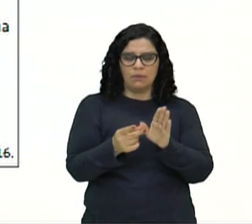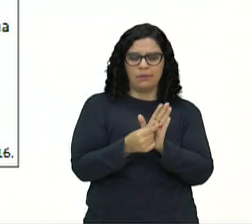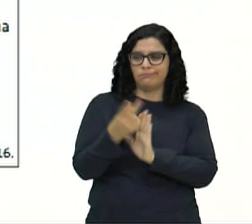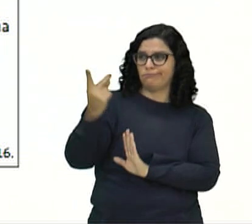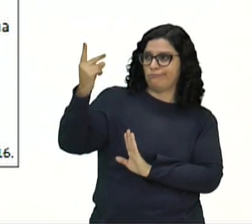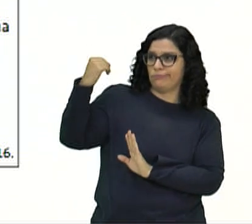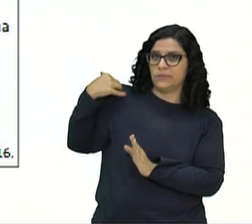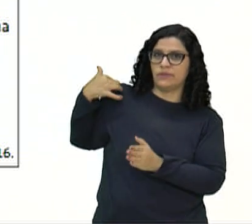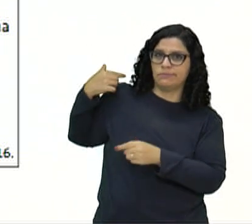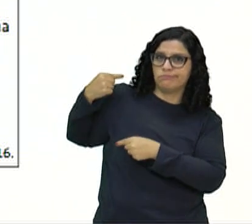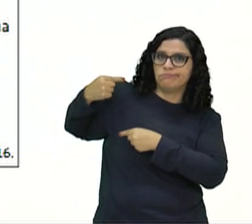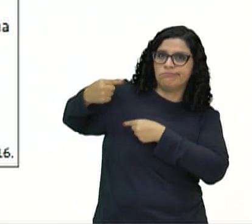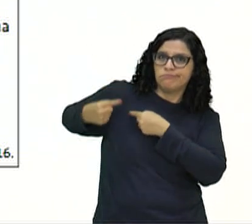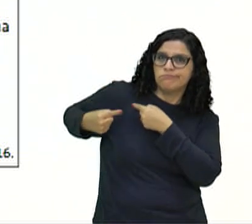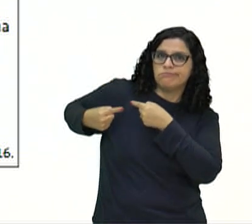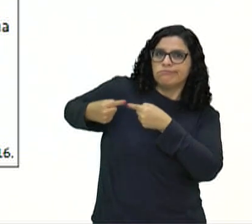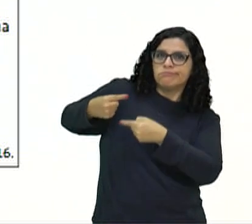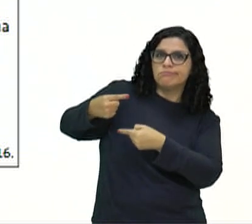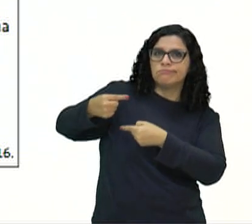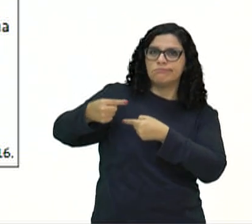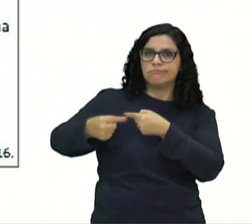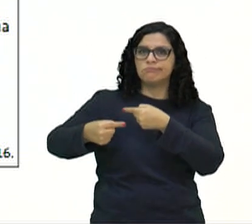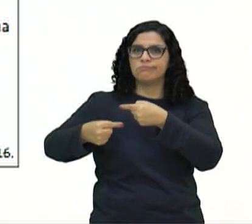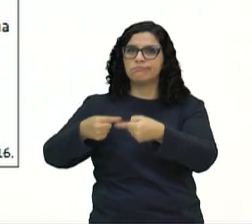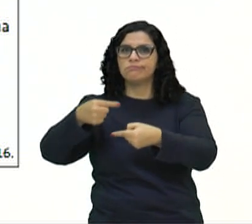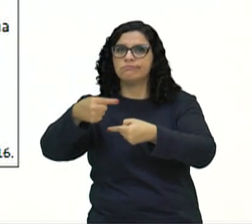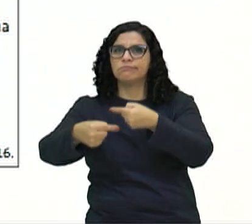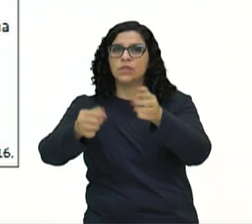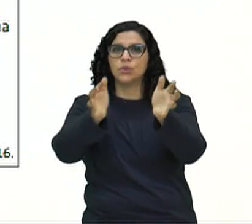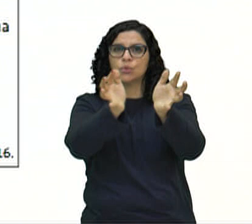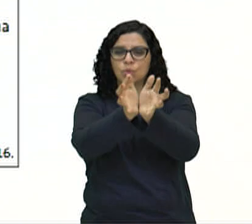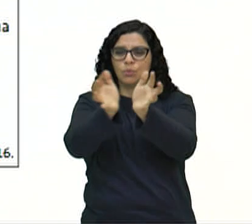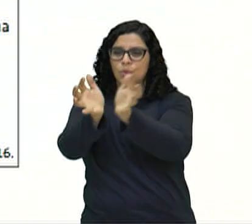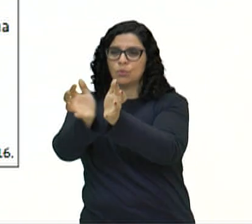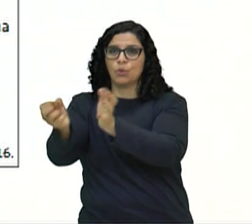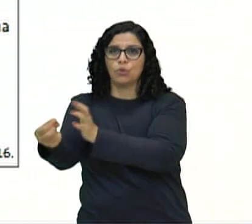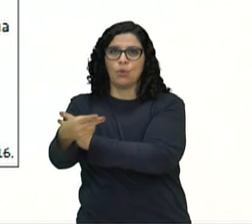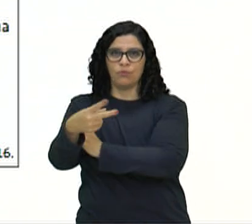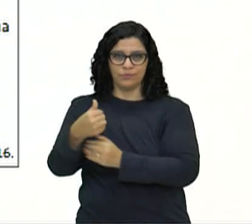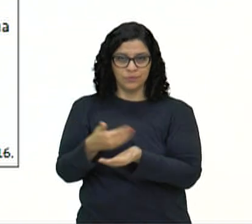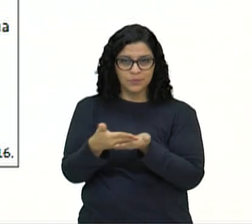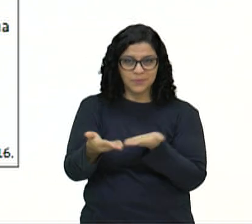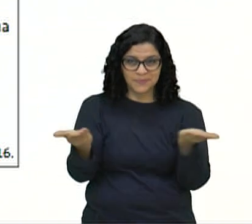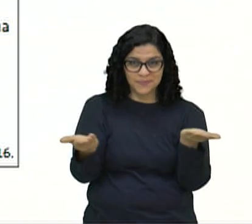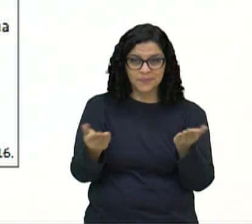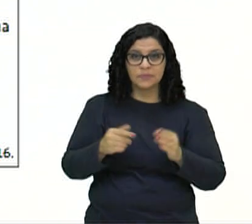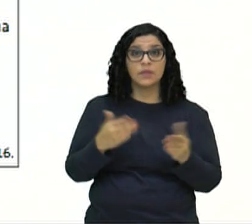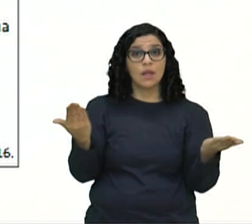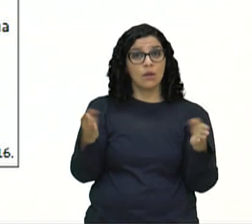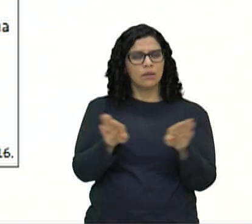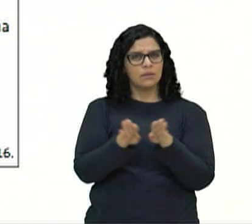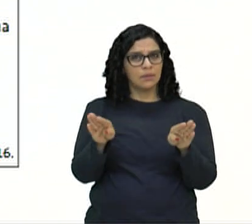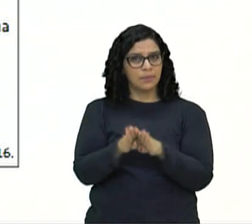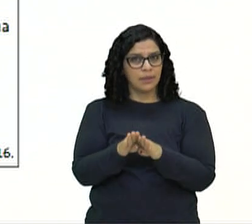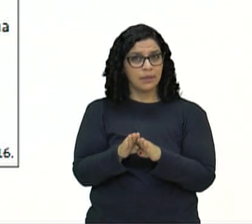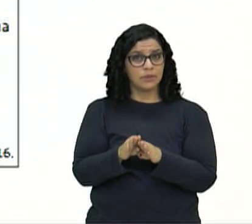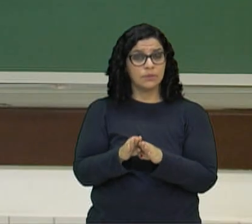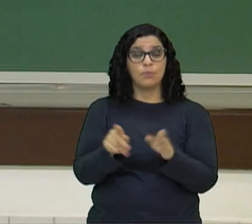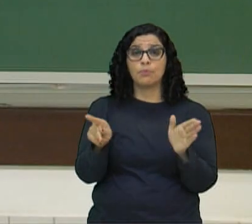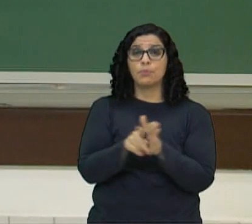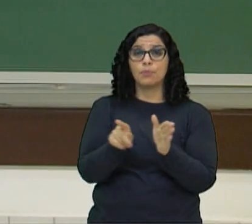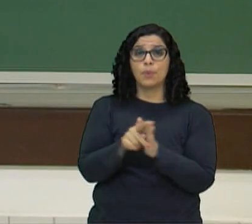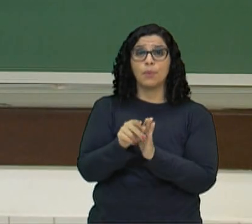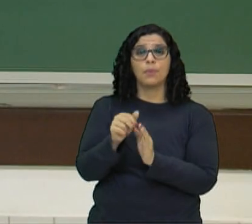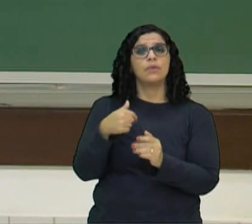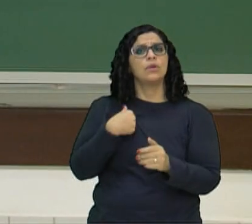ancestral... que foi sofrendo modificações e originando cada um dos grupos. Combinado? Ancestral de planta é